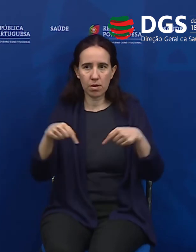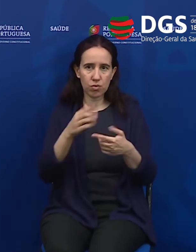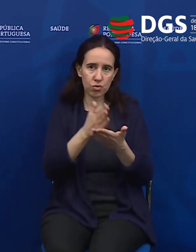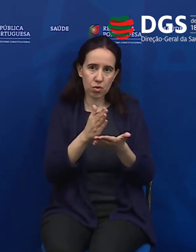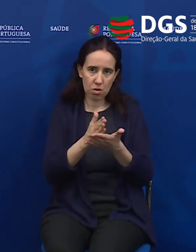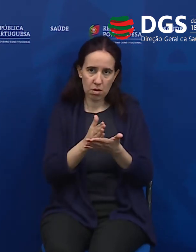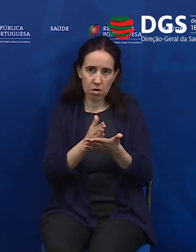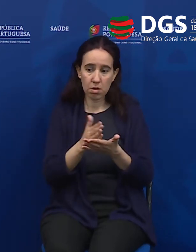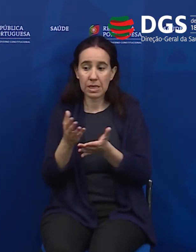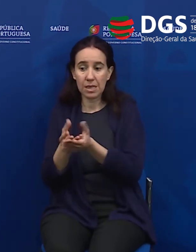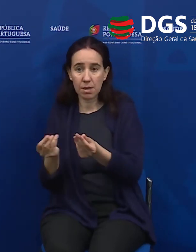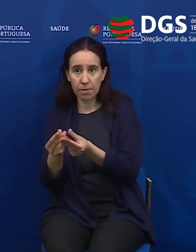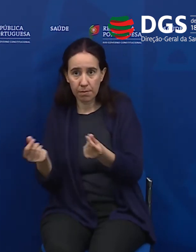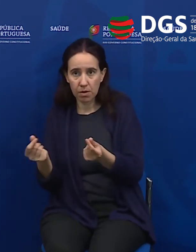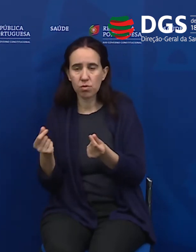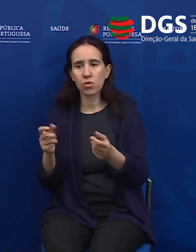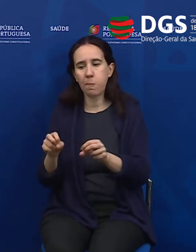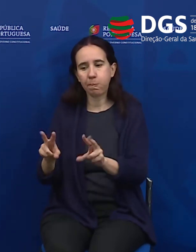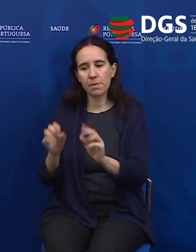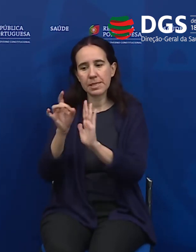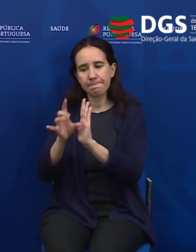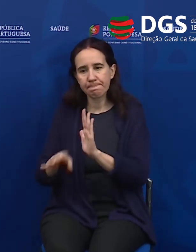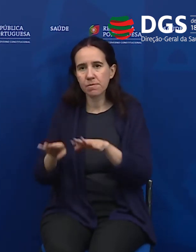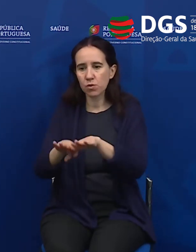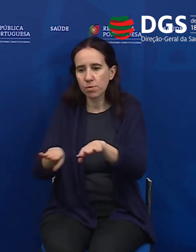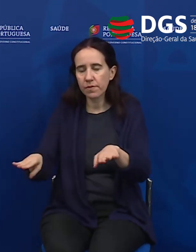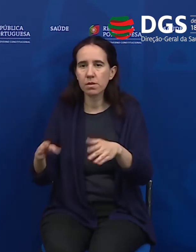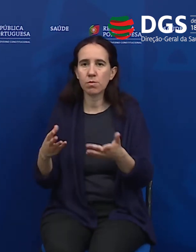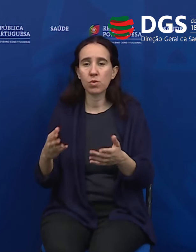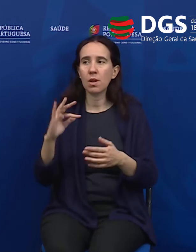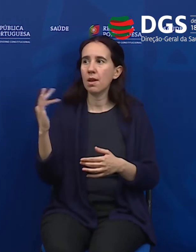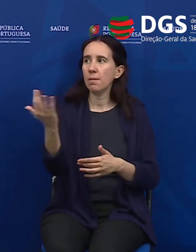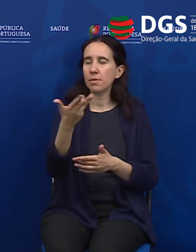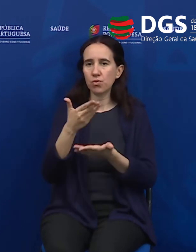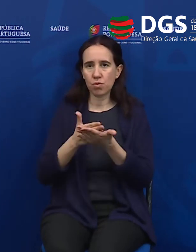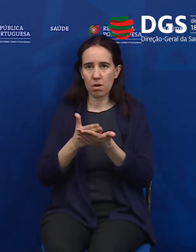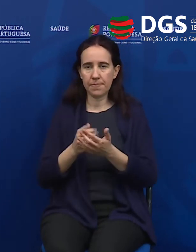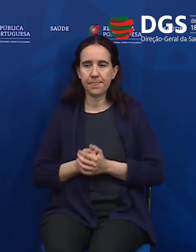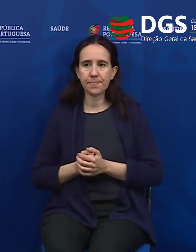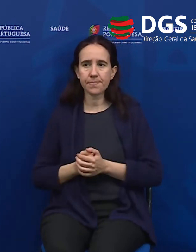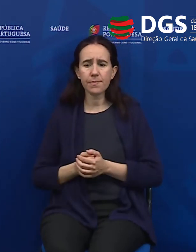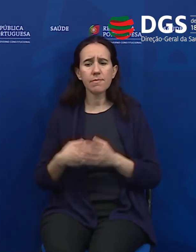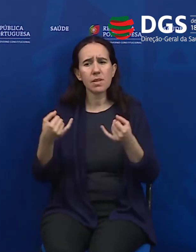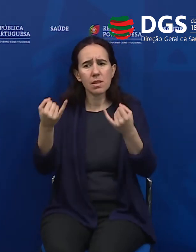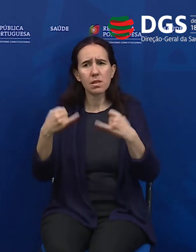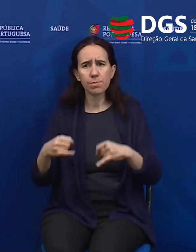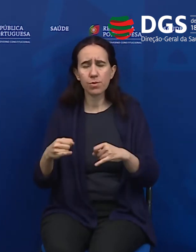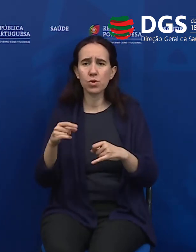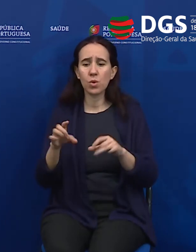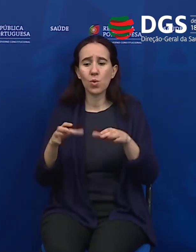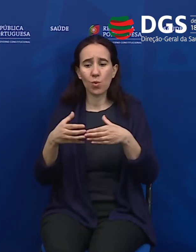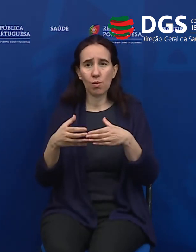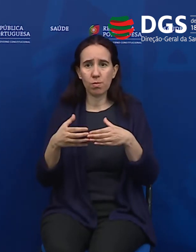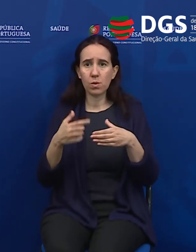escola, dos equipamentos, com a limpeza e desinfecção das superfícies, portanto, o ambiente escolar. Depois há outro grande